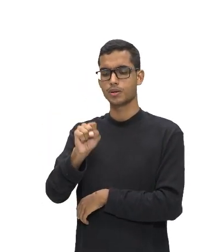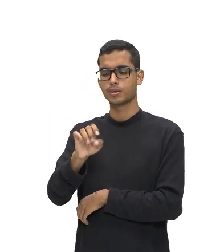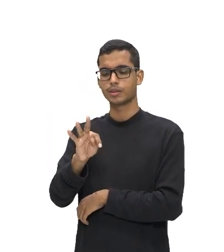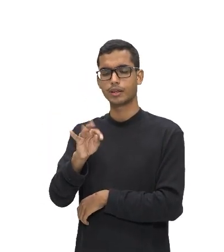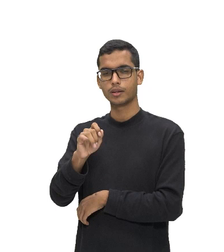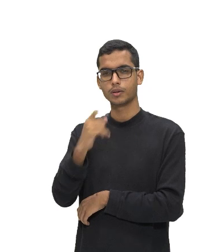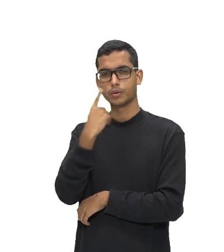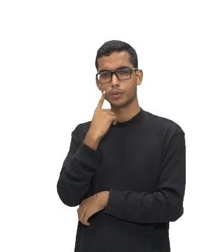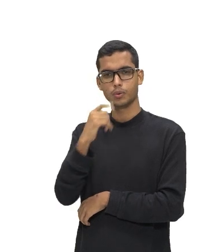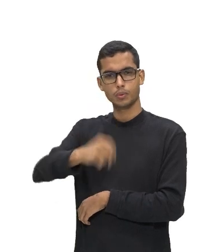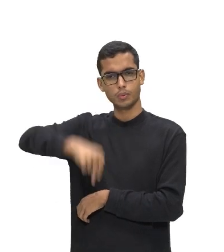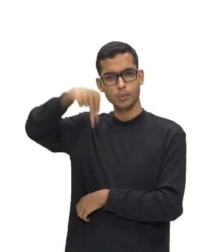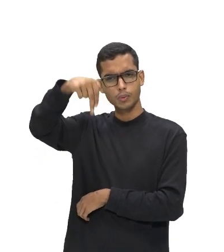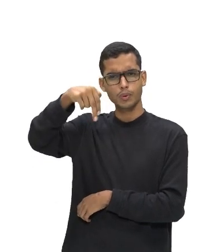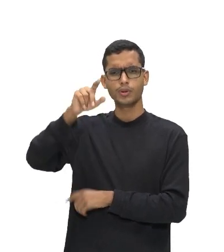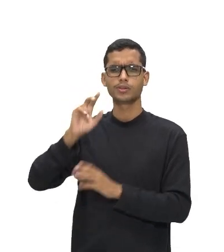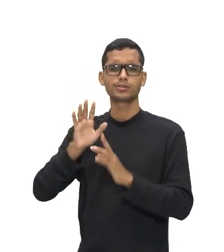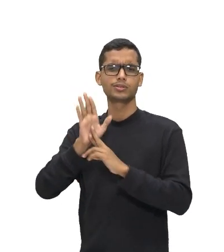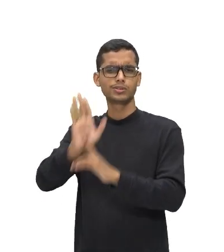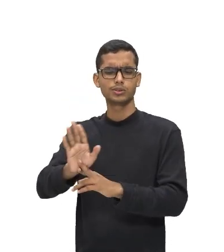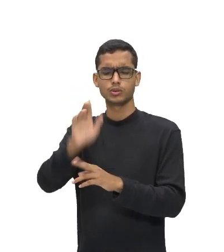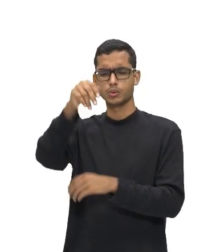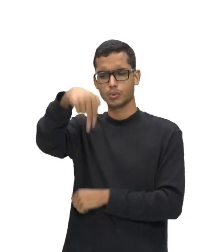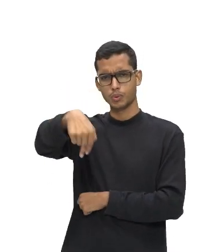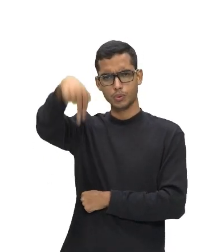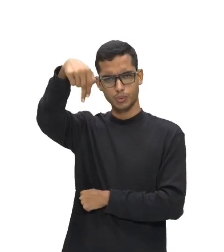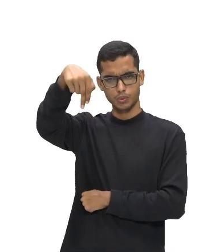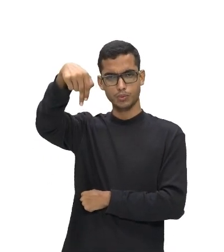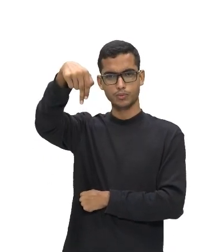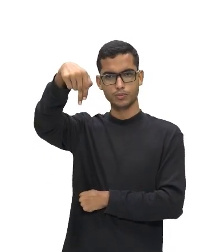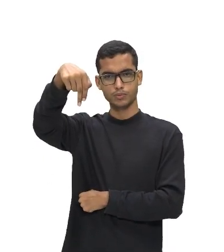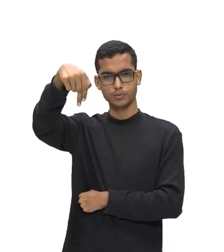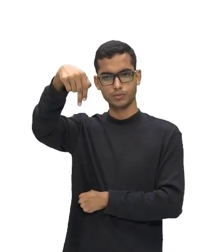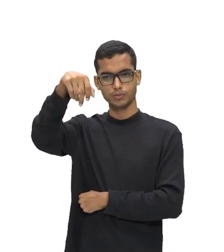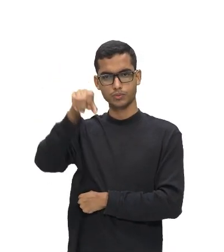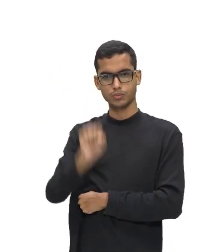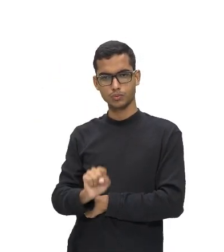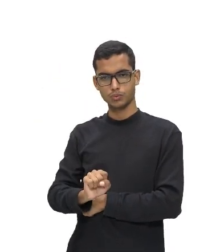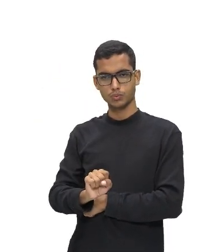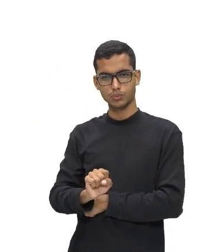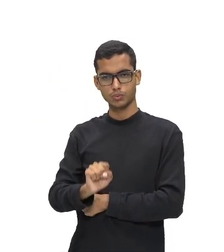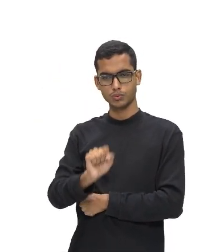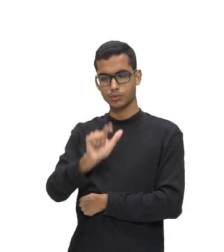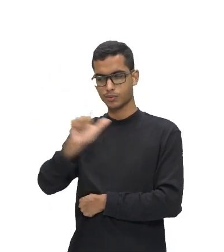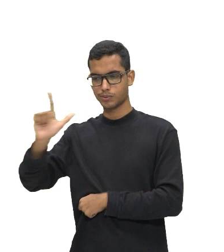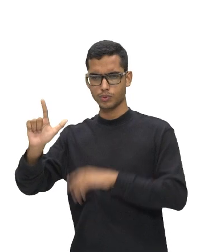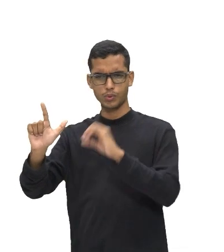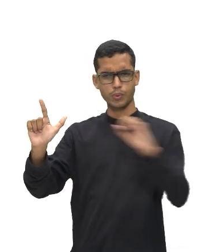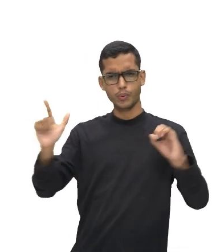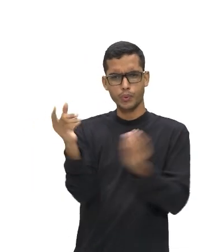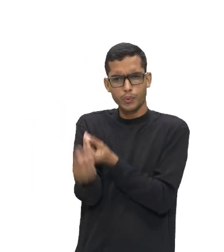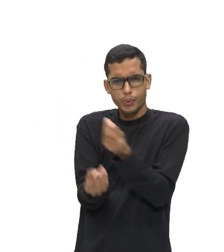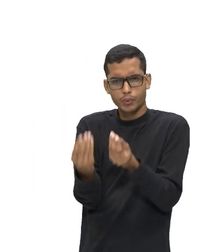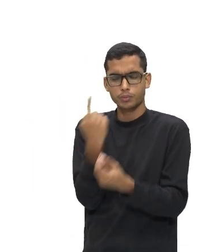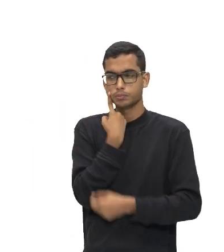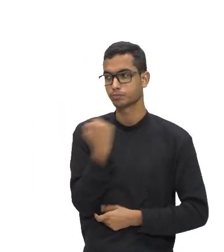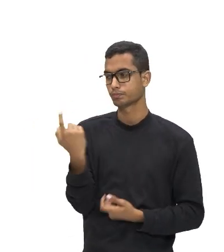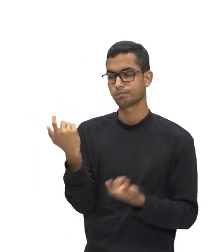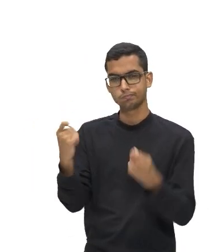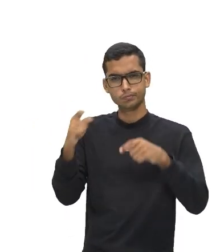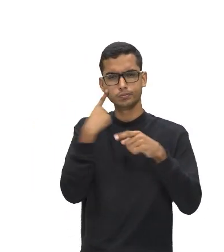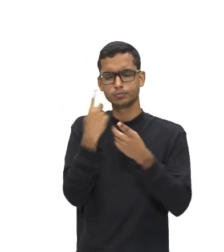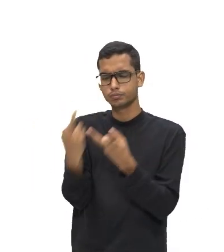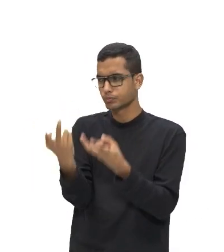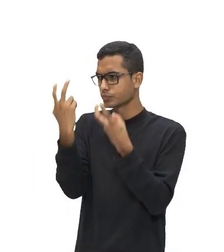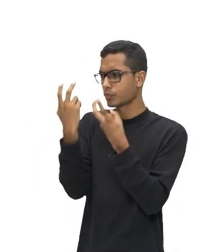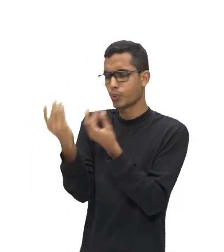um Nzinho. O que é esse Nzinho? O norte. Então, o norte você deve encontrar e ler esse